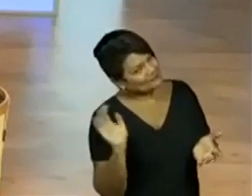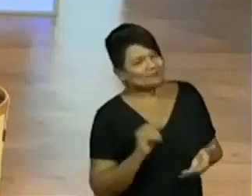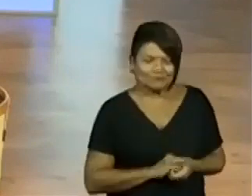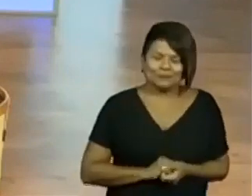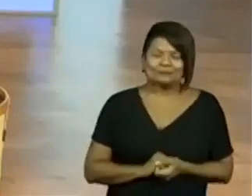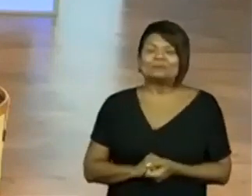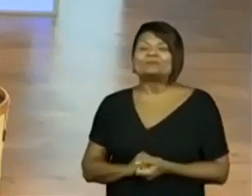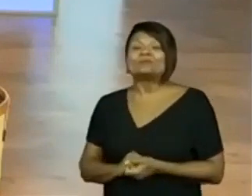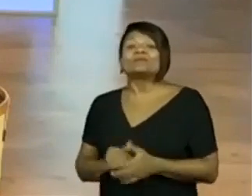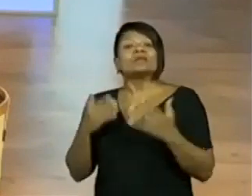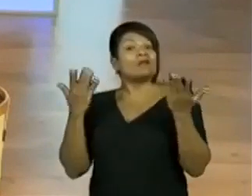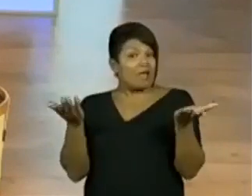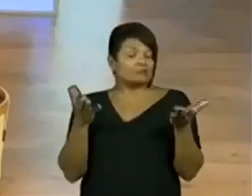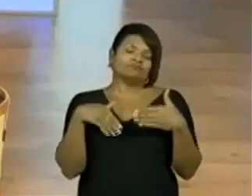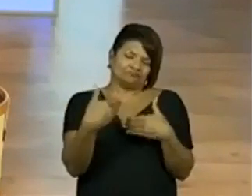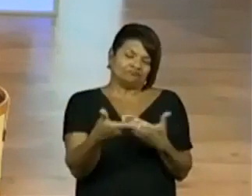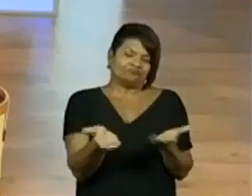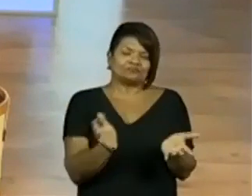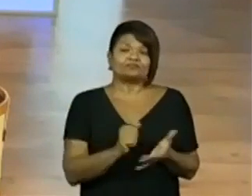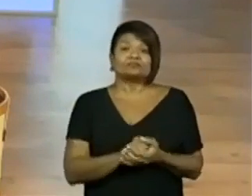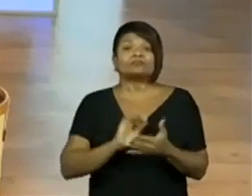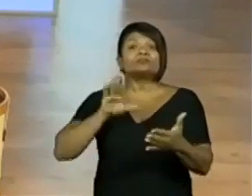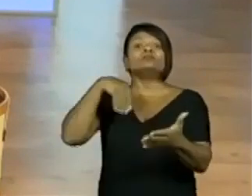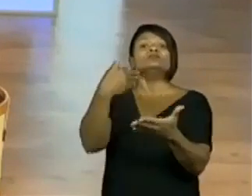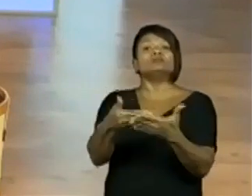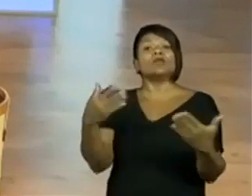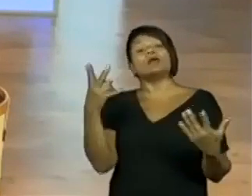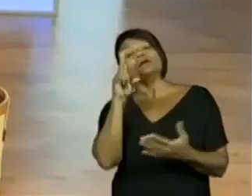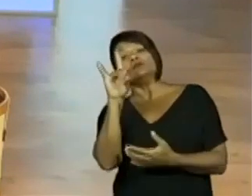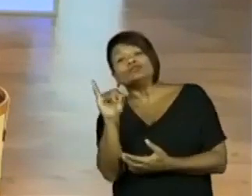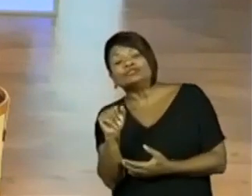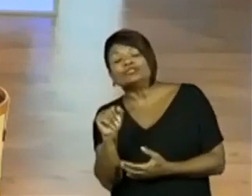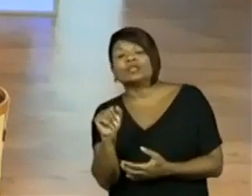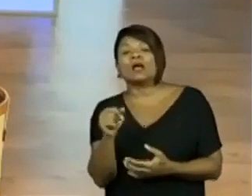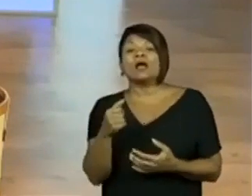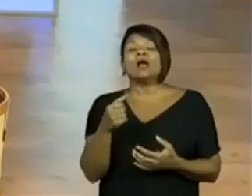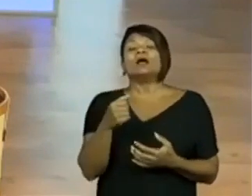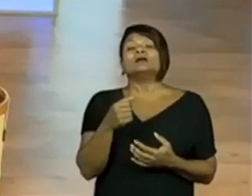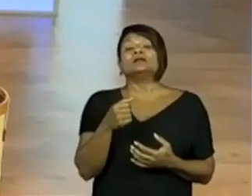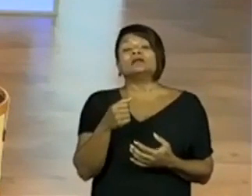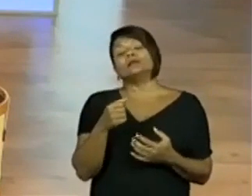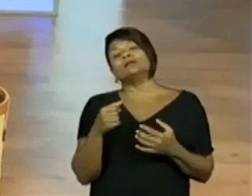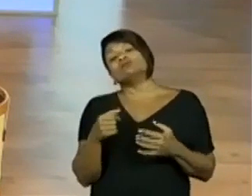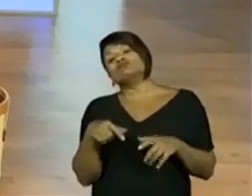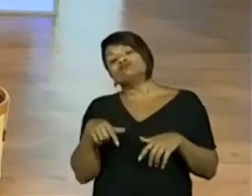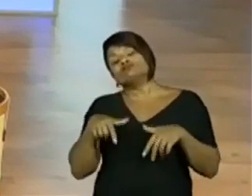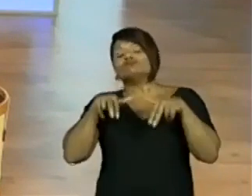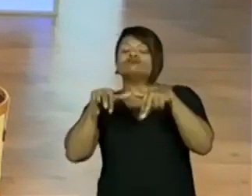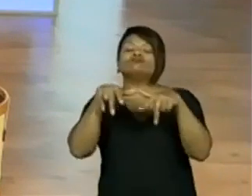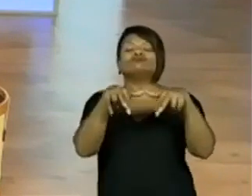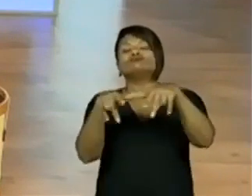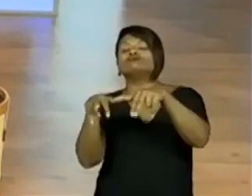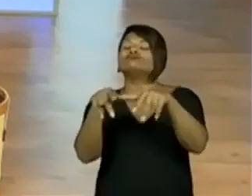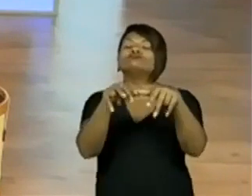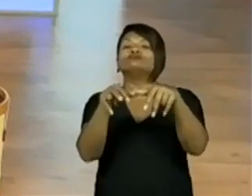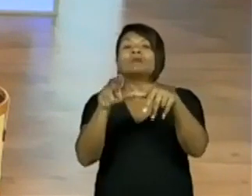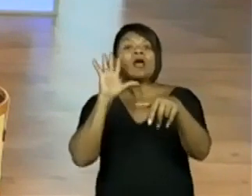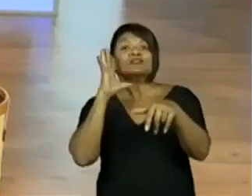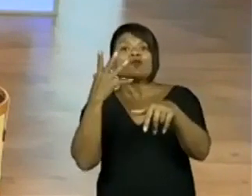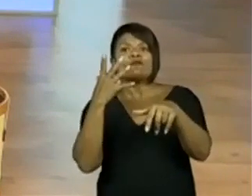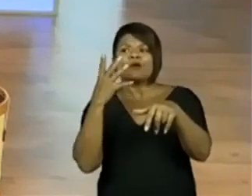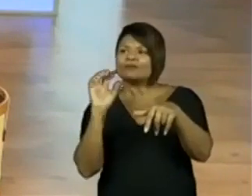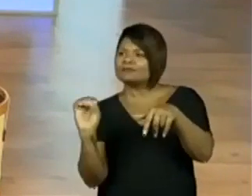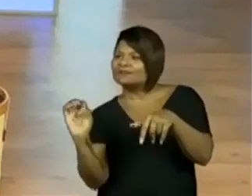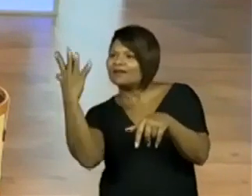Bom, assim foi, até o dia em que resolveram criar outros humanos.